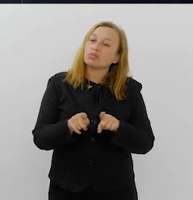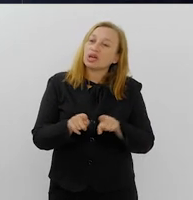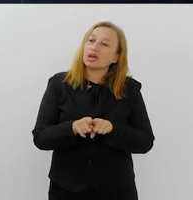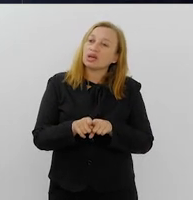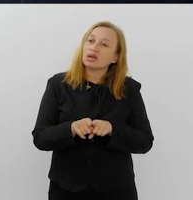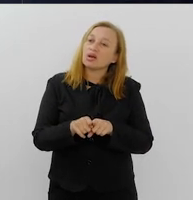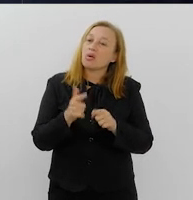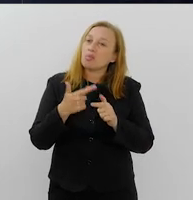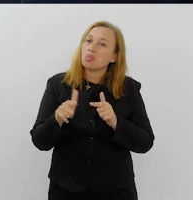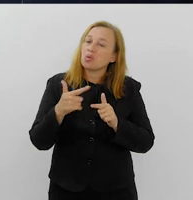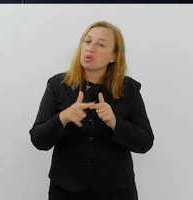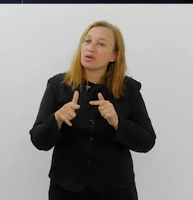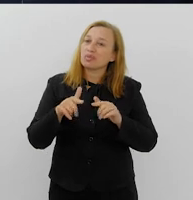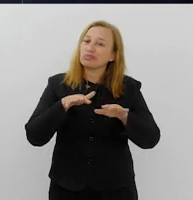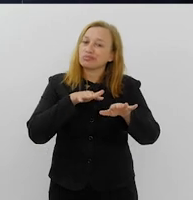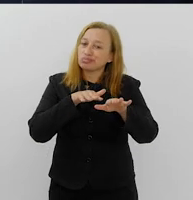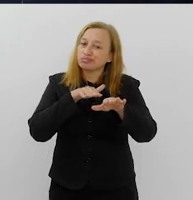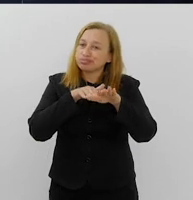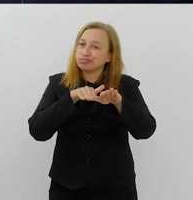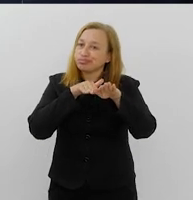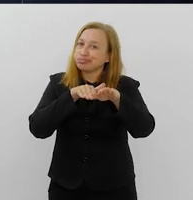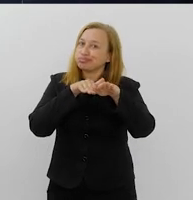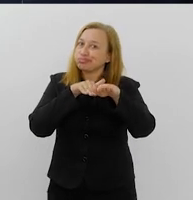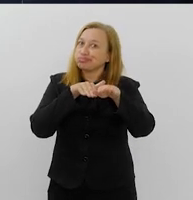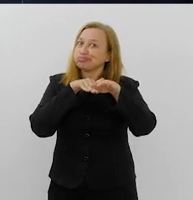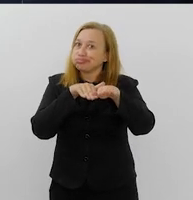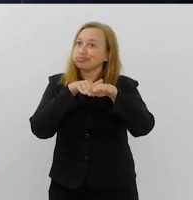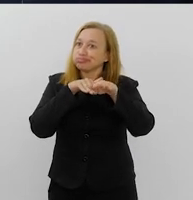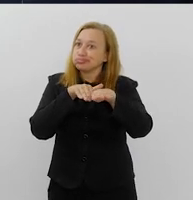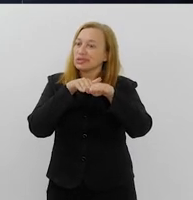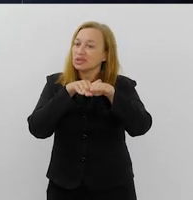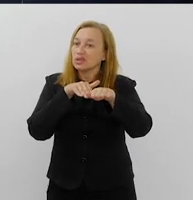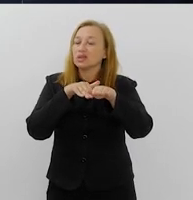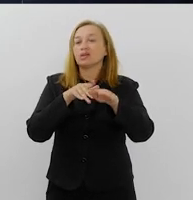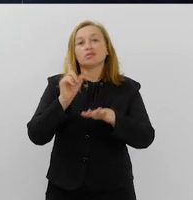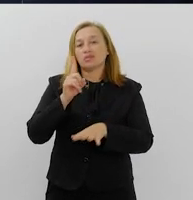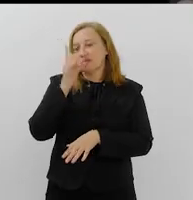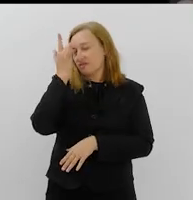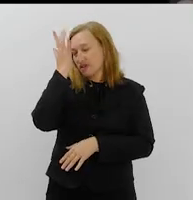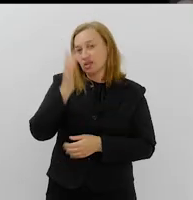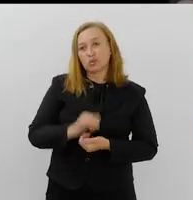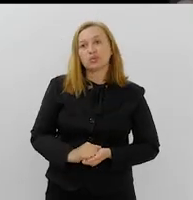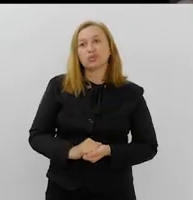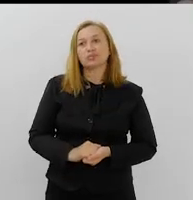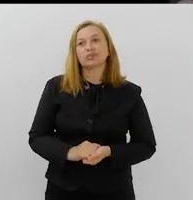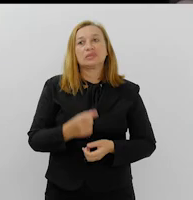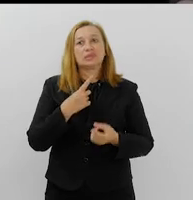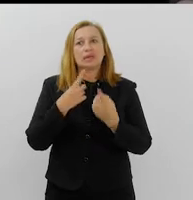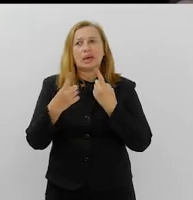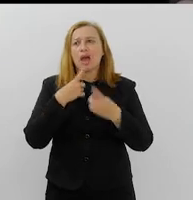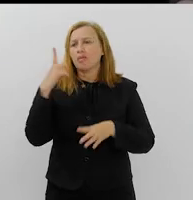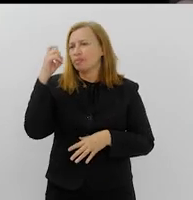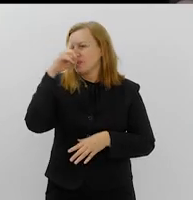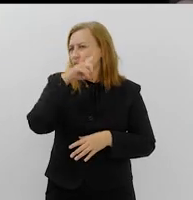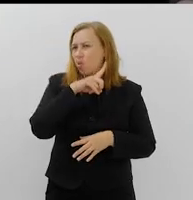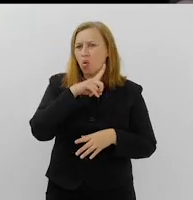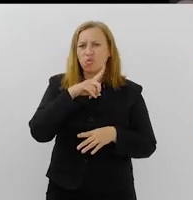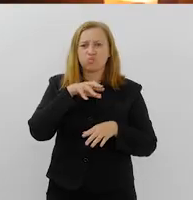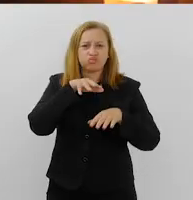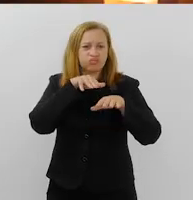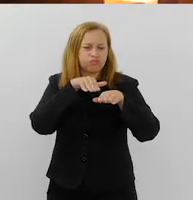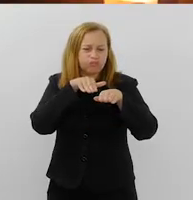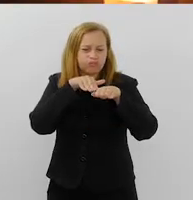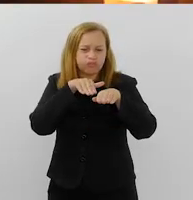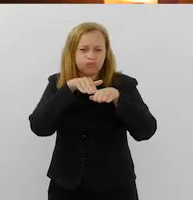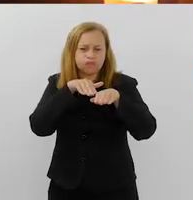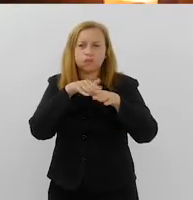além de tudo, problema do trânsito, não é mesmo? Né? Porque não está fácil. Não está, cada dia é pior